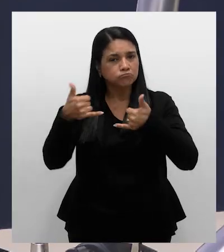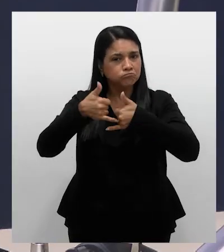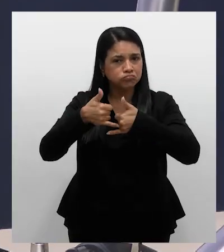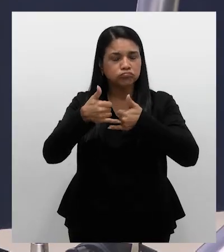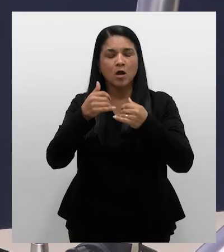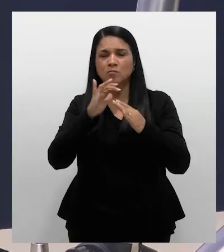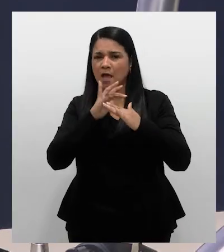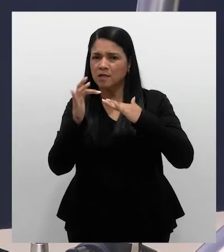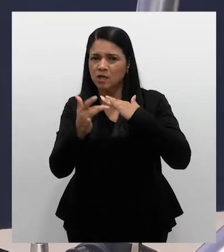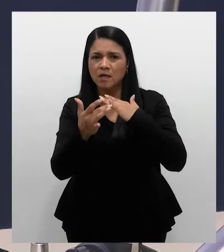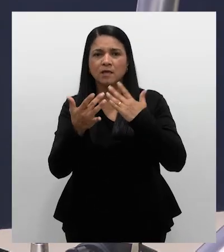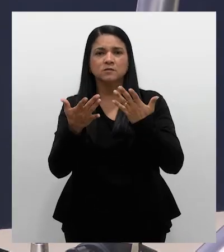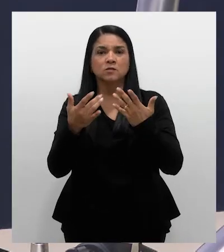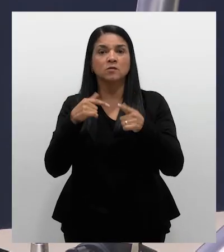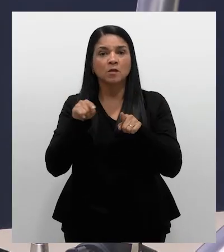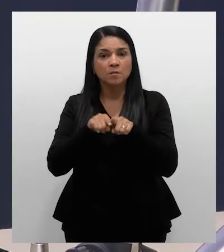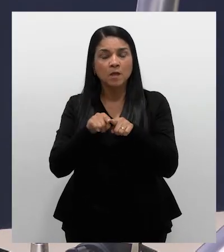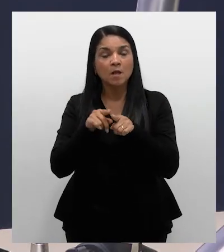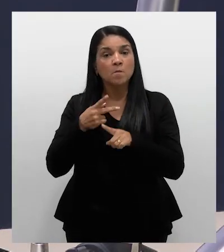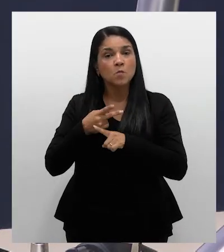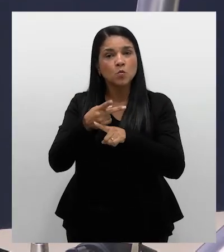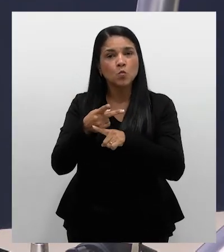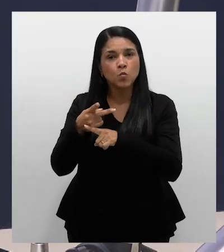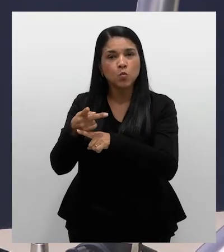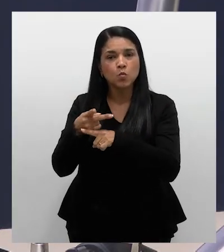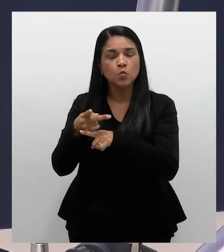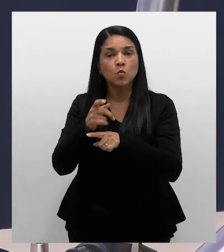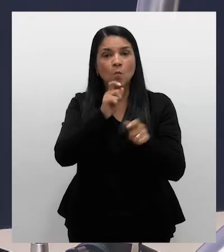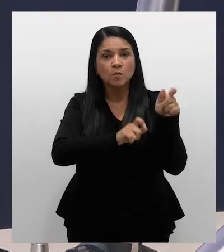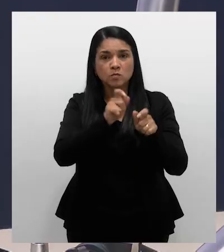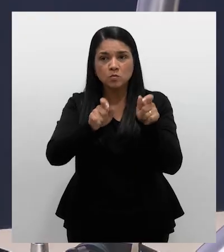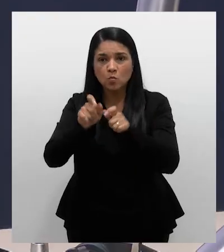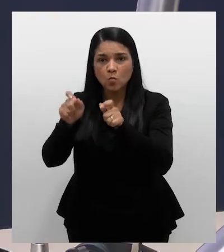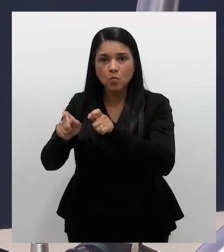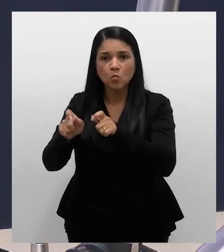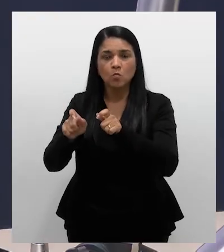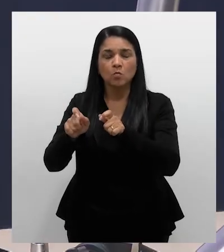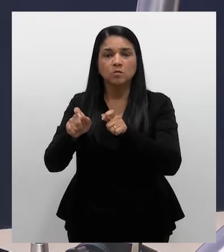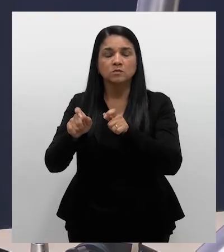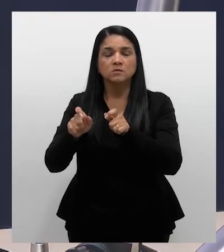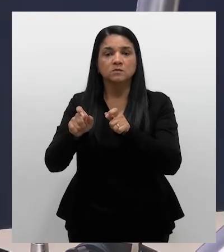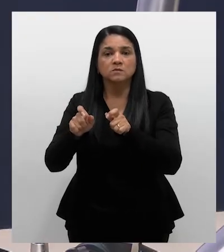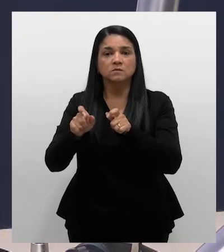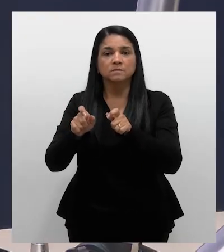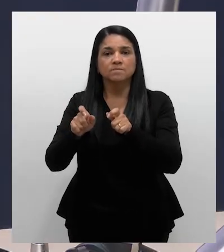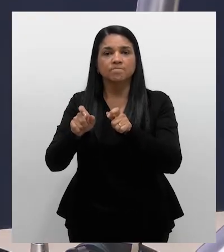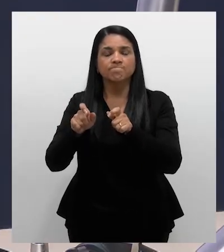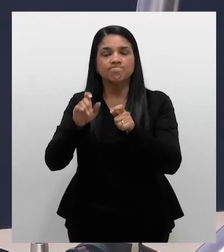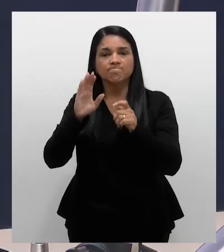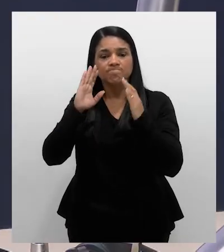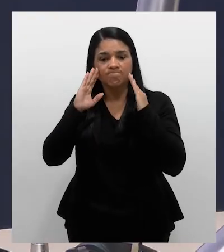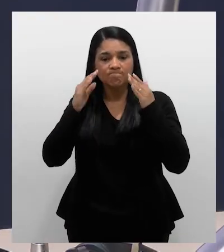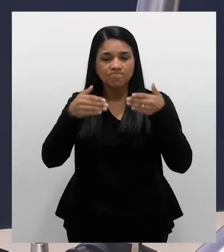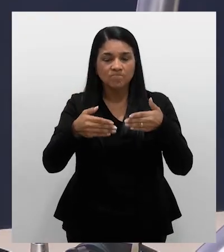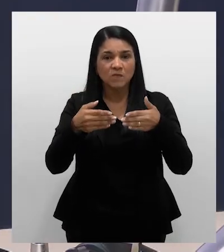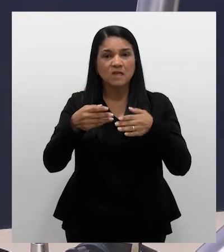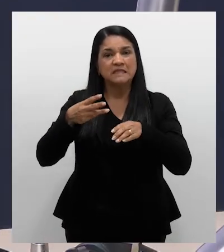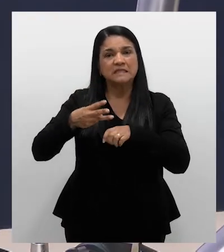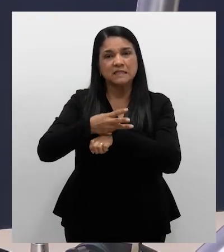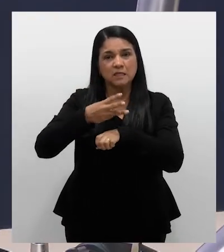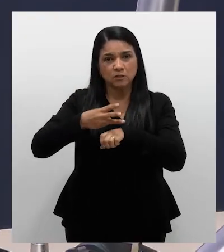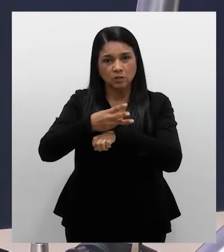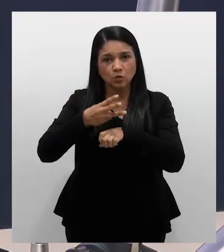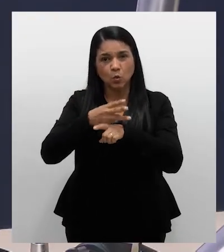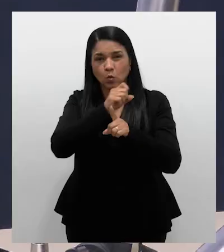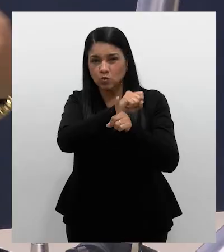entrar em contato comigo. Eu busco também pessoas que têm esse lado voltado